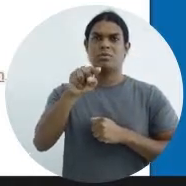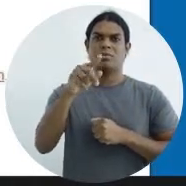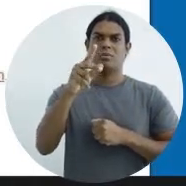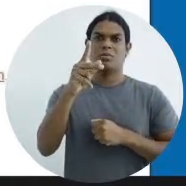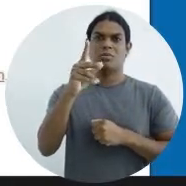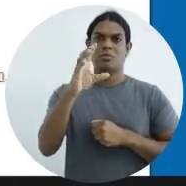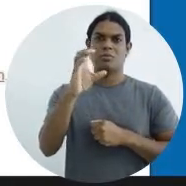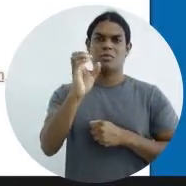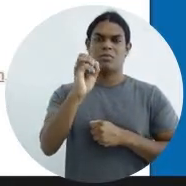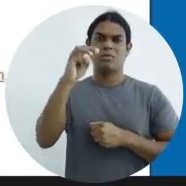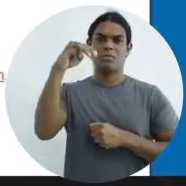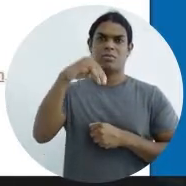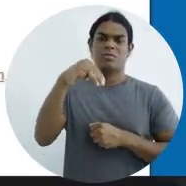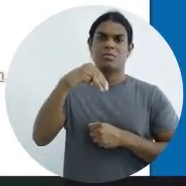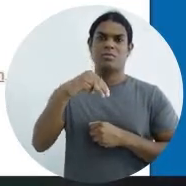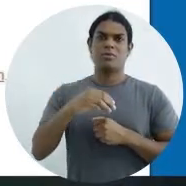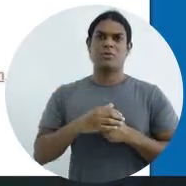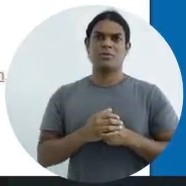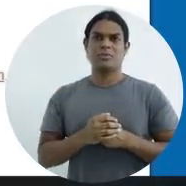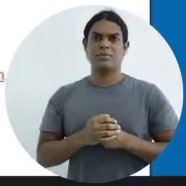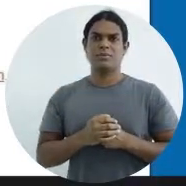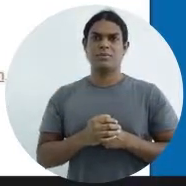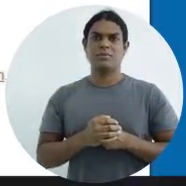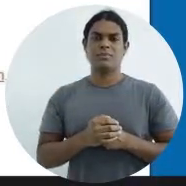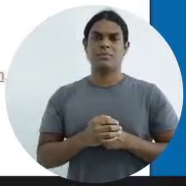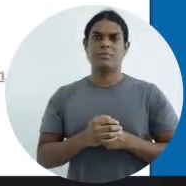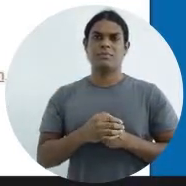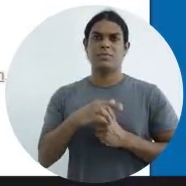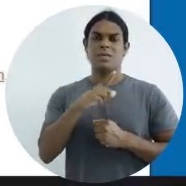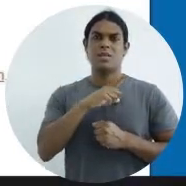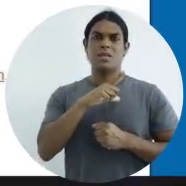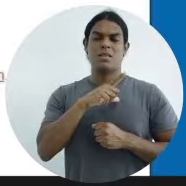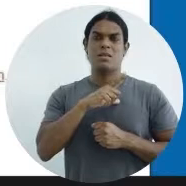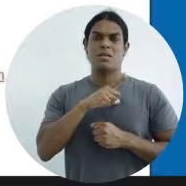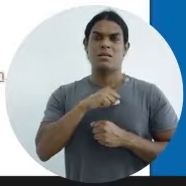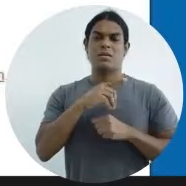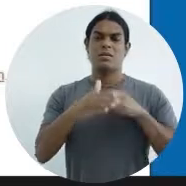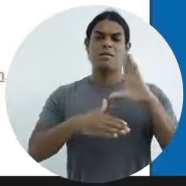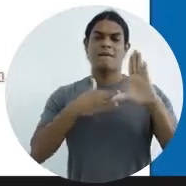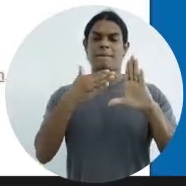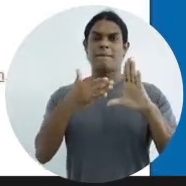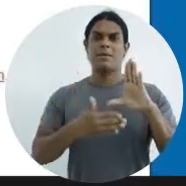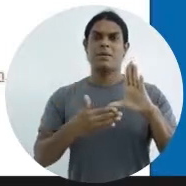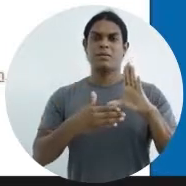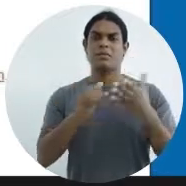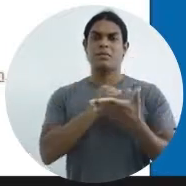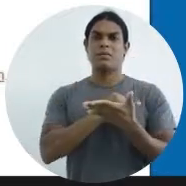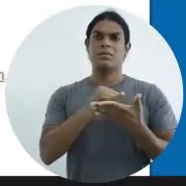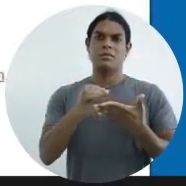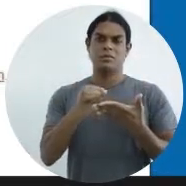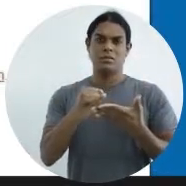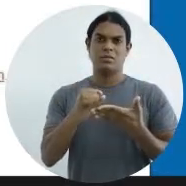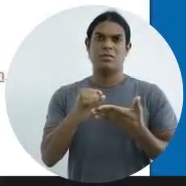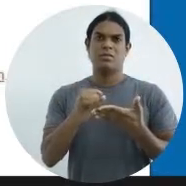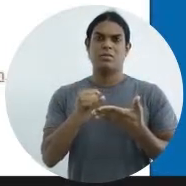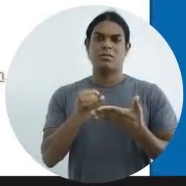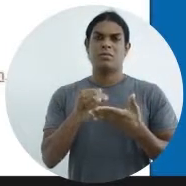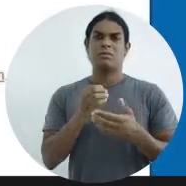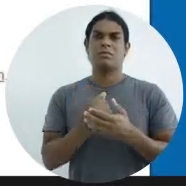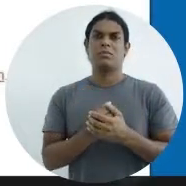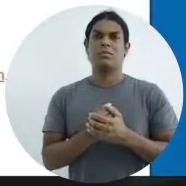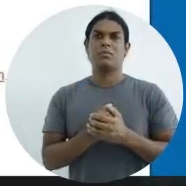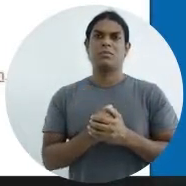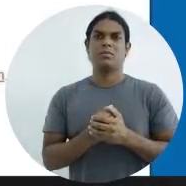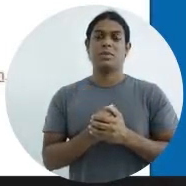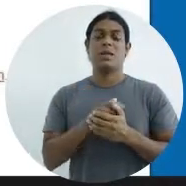no slide, fazendo o download da biblioteca, você tem a página inicial do jQuery, onde você vai puxar o download.